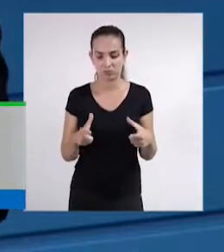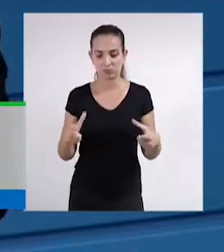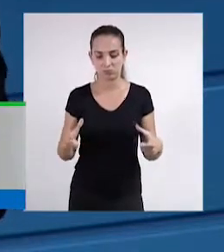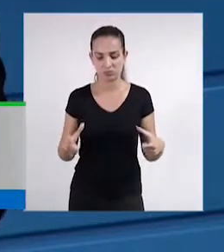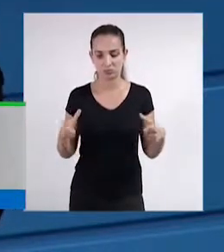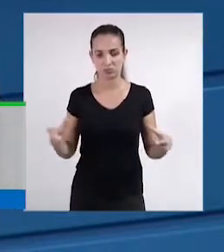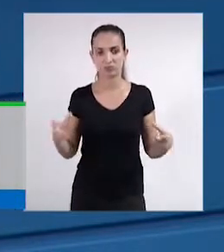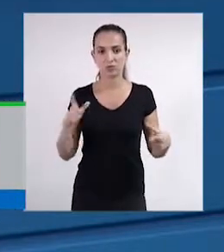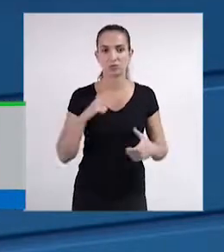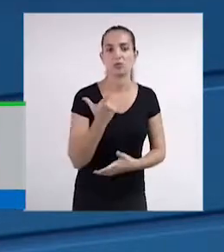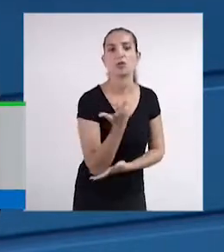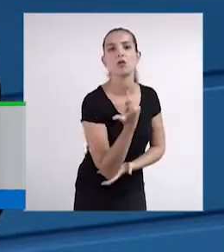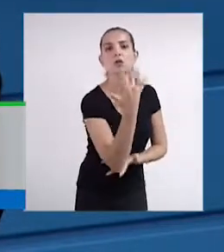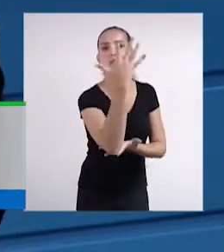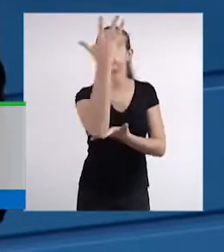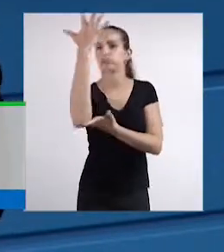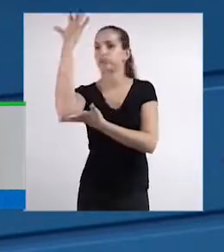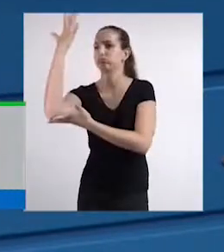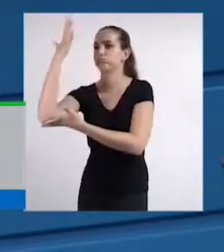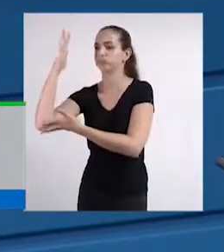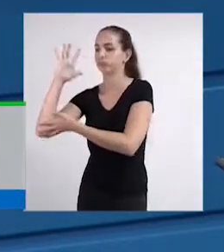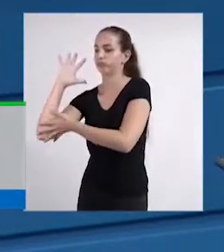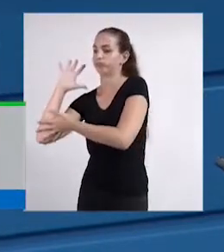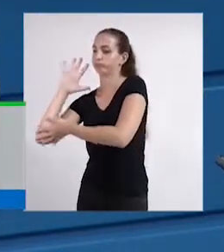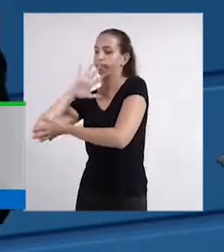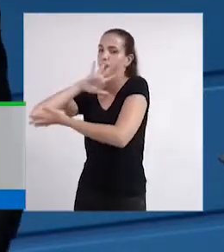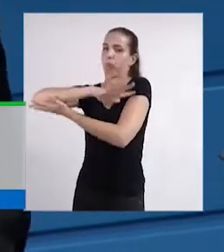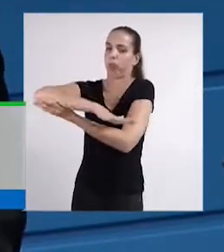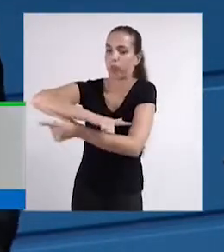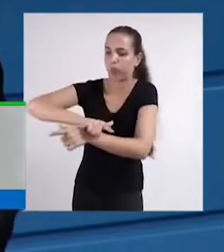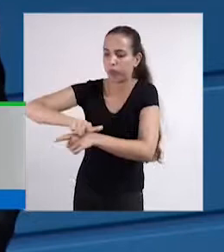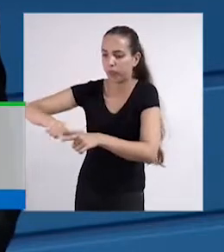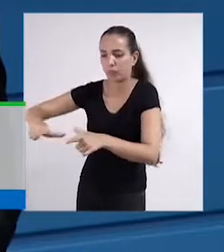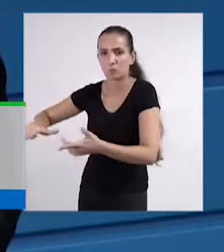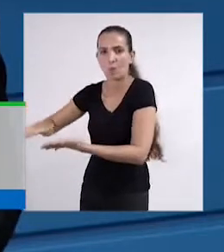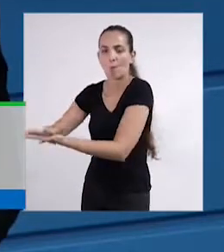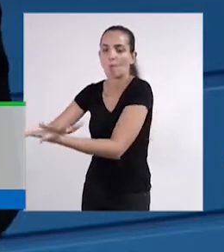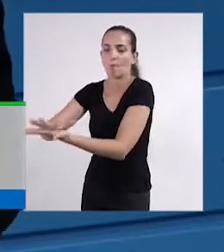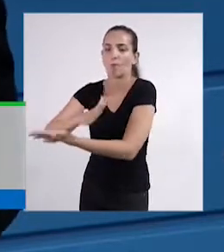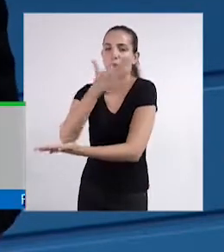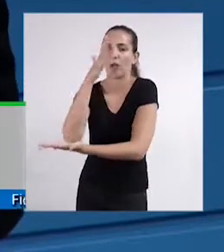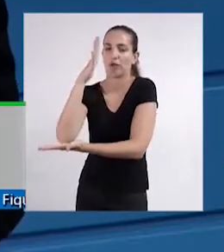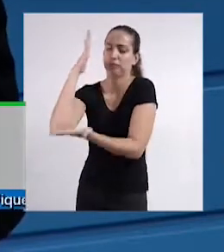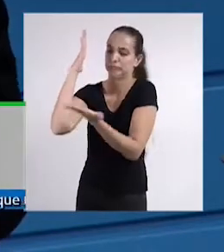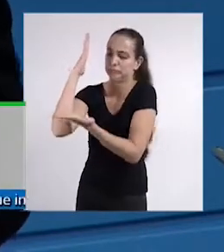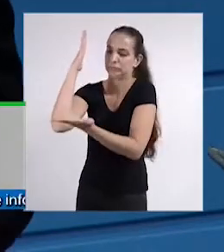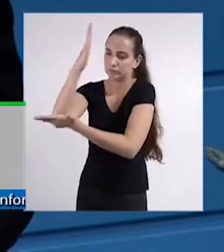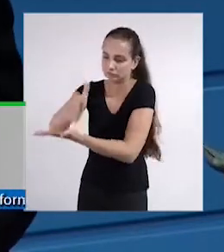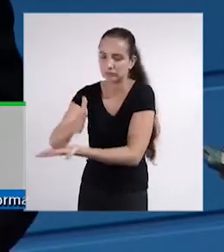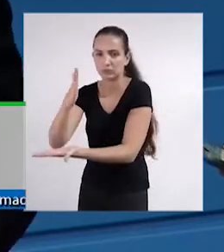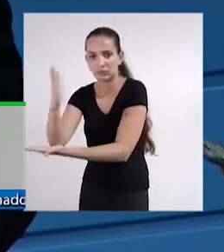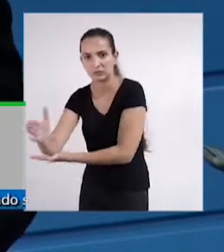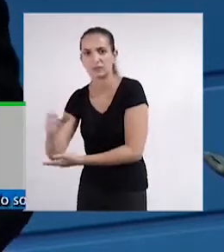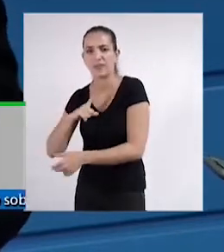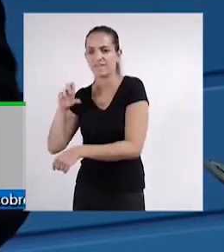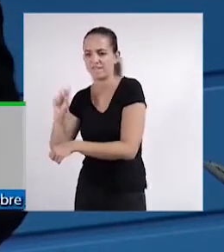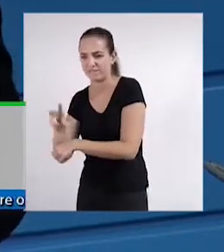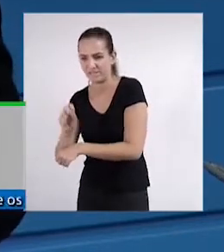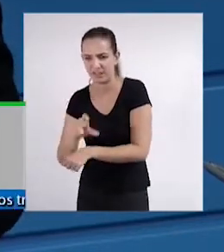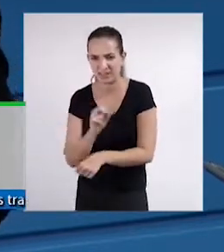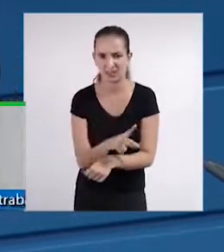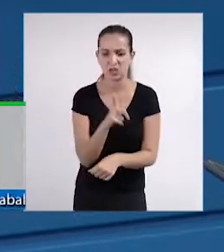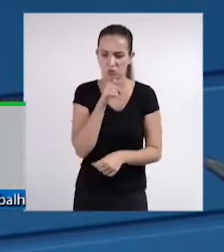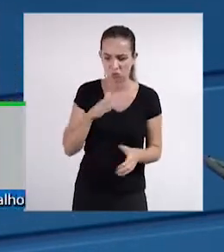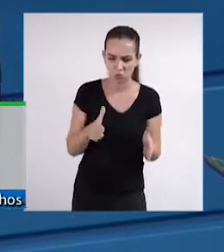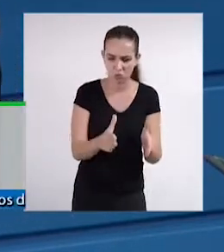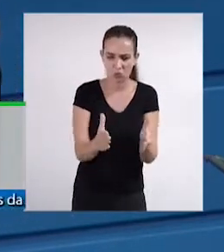vai desmatando, vai assoreando rios, e não existe fiscalização. A questão do agrotóxico, né, que